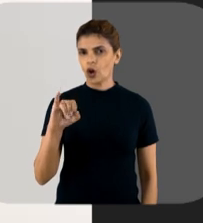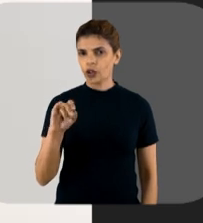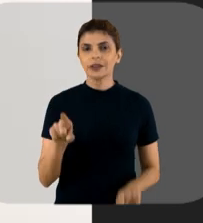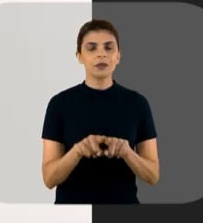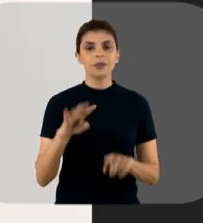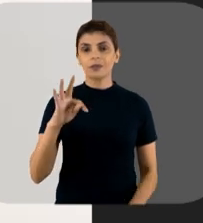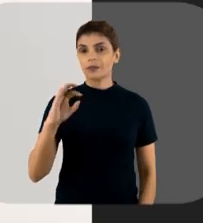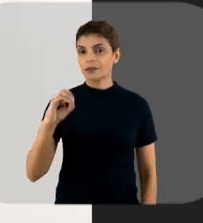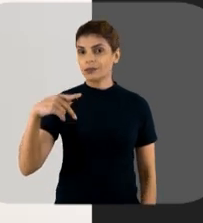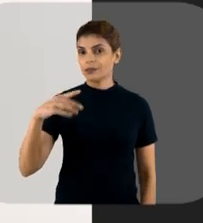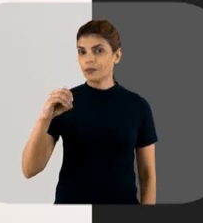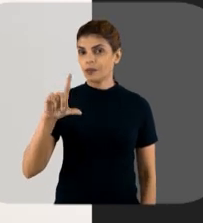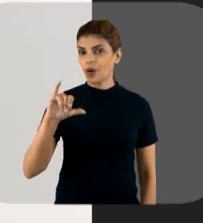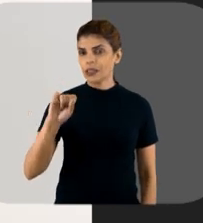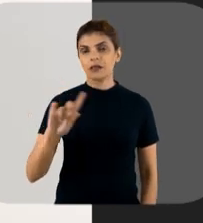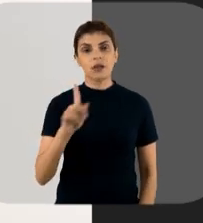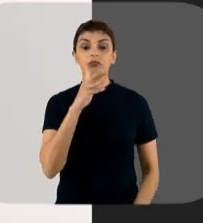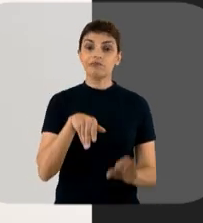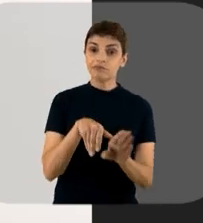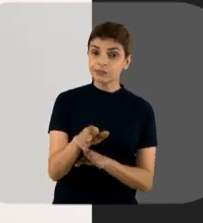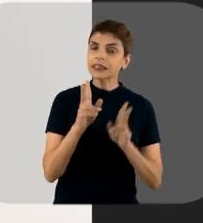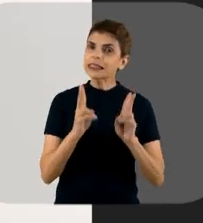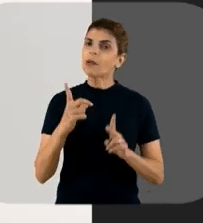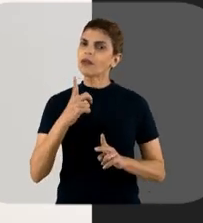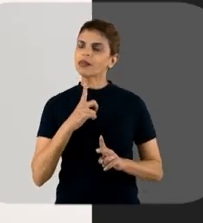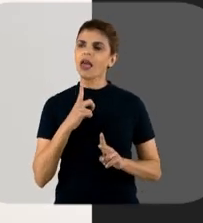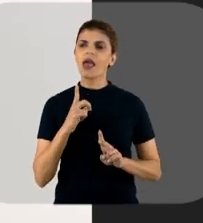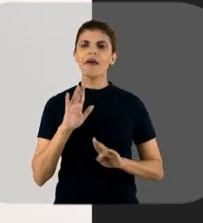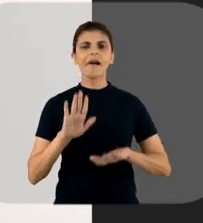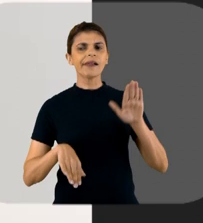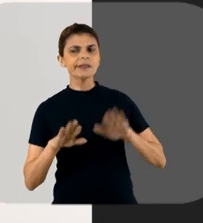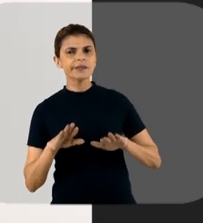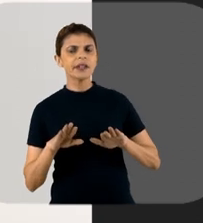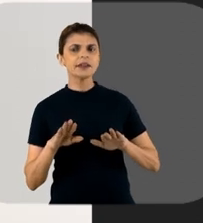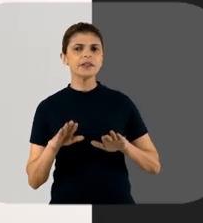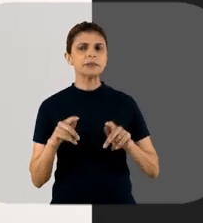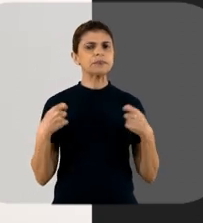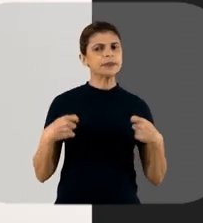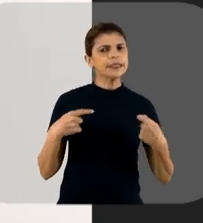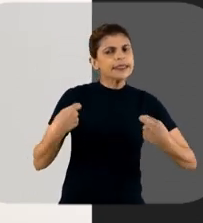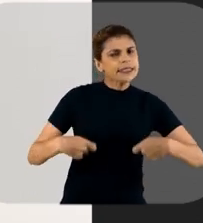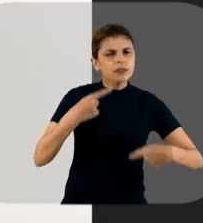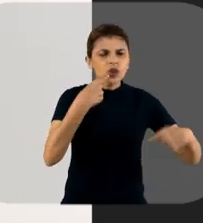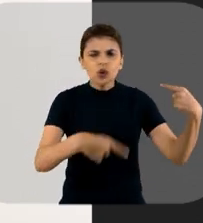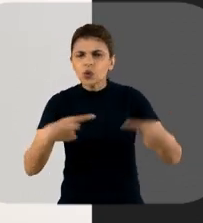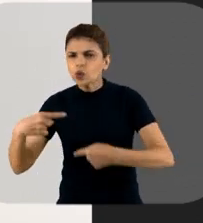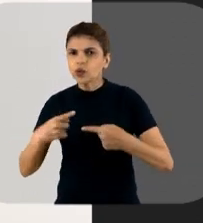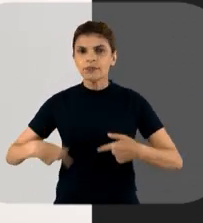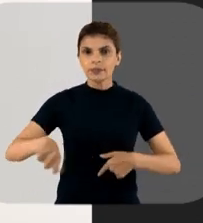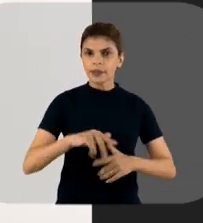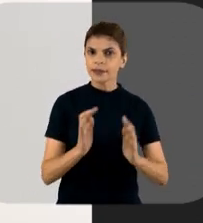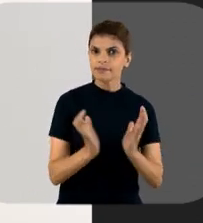não fazer a tocólise. Mas essas recomendações têm sempre algumas ressalvas, né, de que você